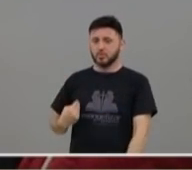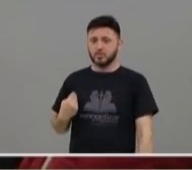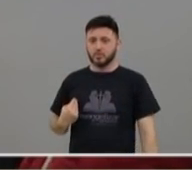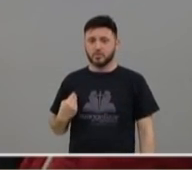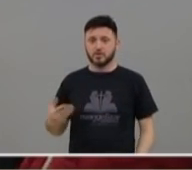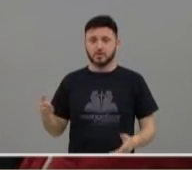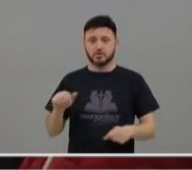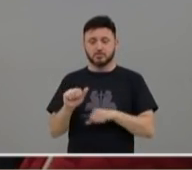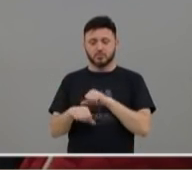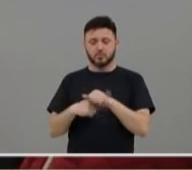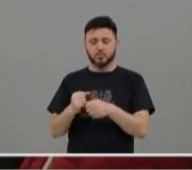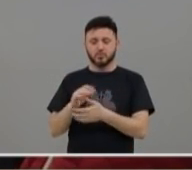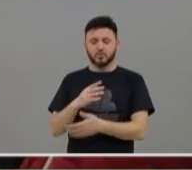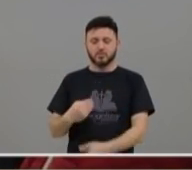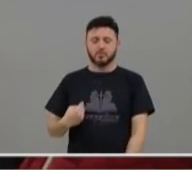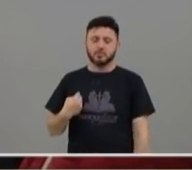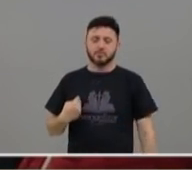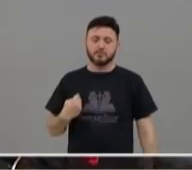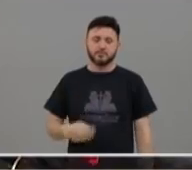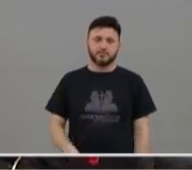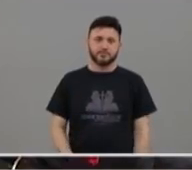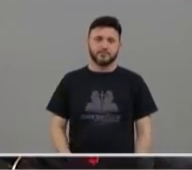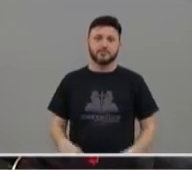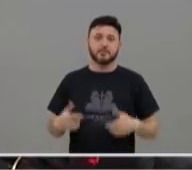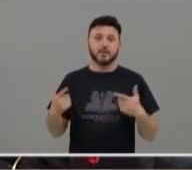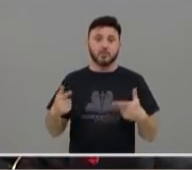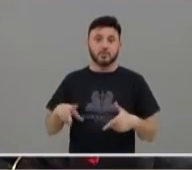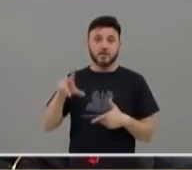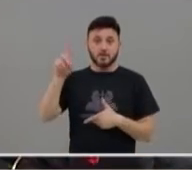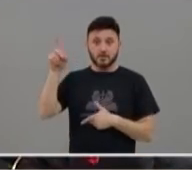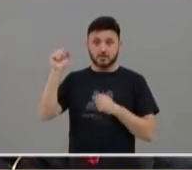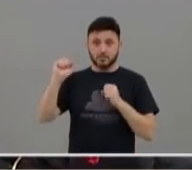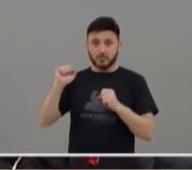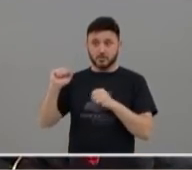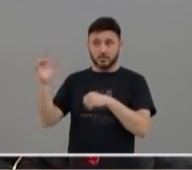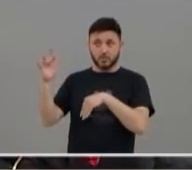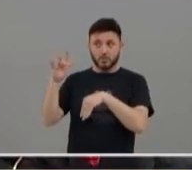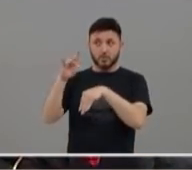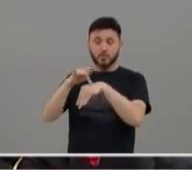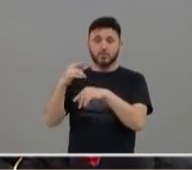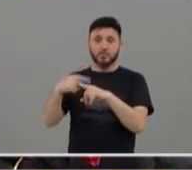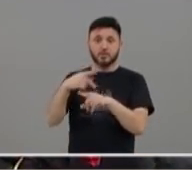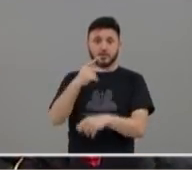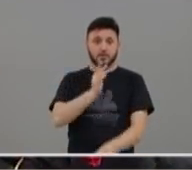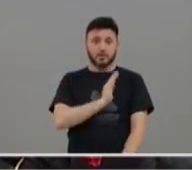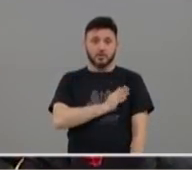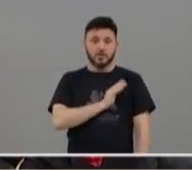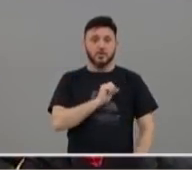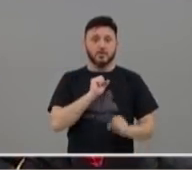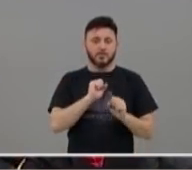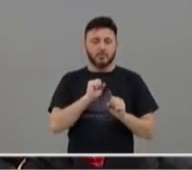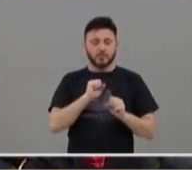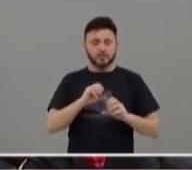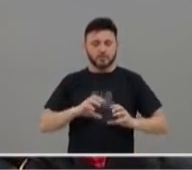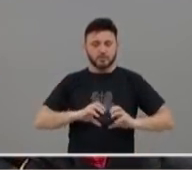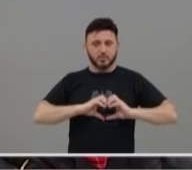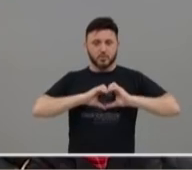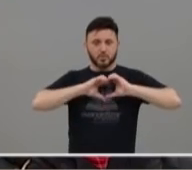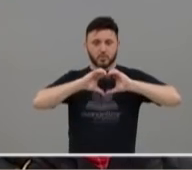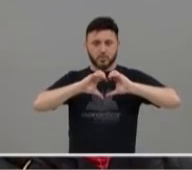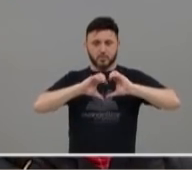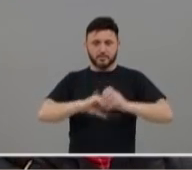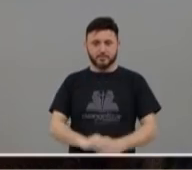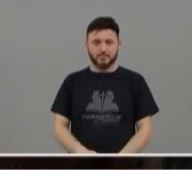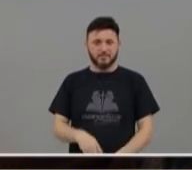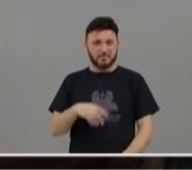vida seja restaurada. Aonde Ele precisa tocar para que o seu coração possa estar inteiro. Não tenha